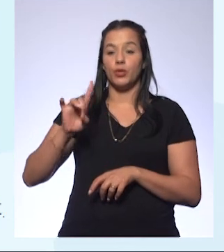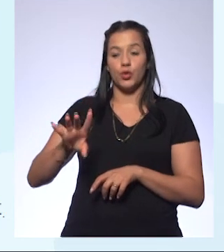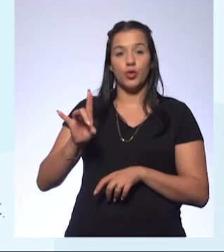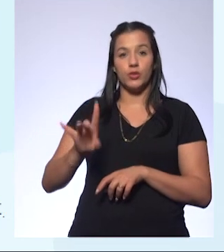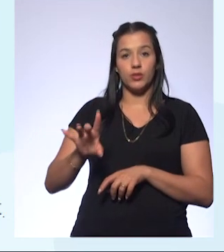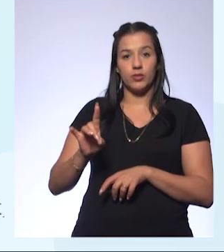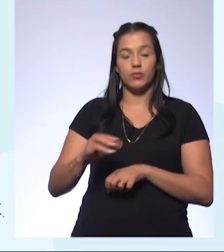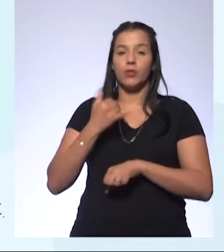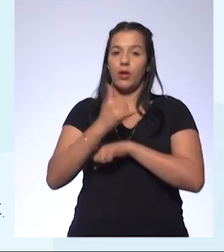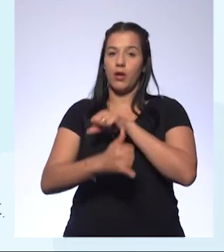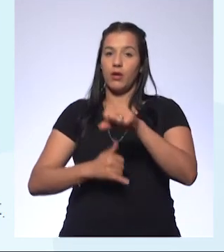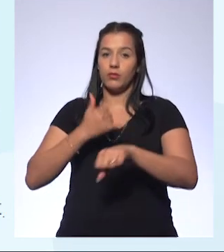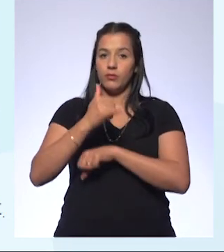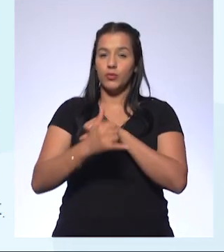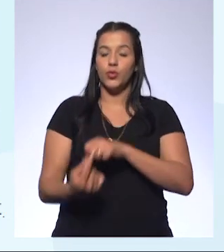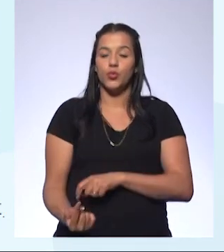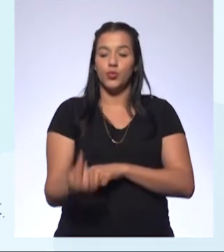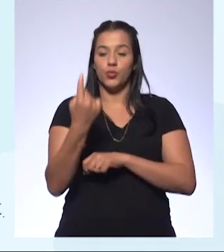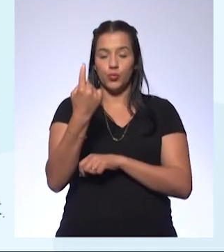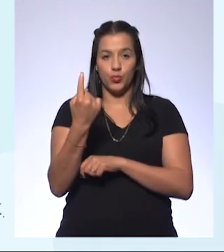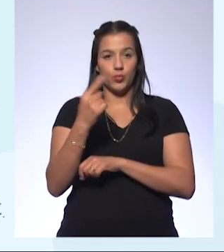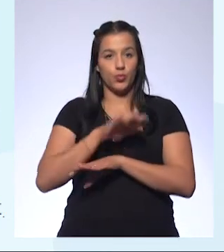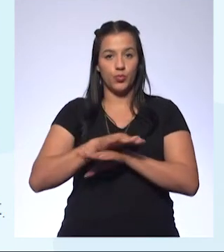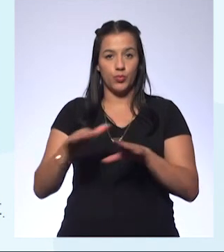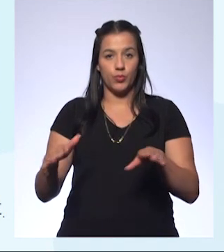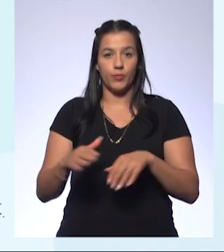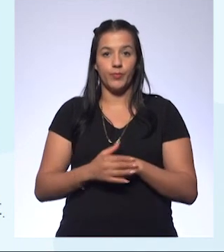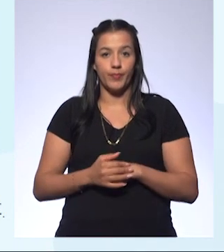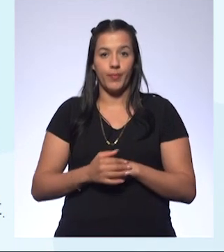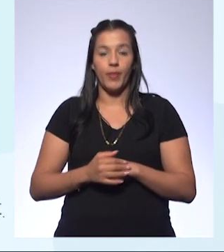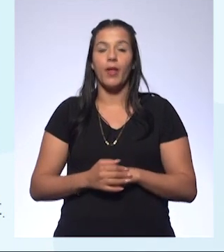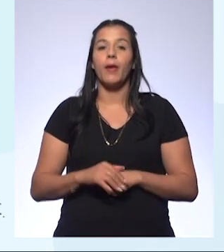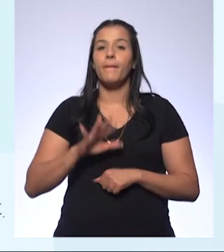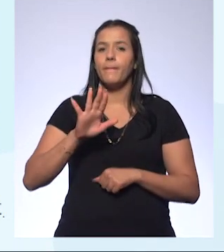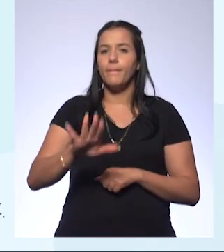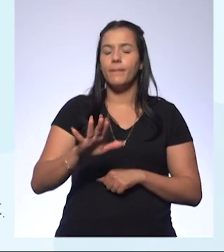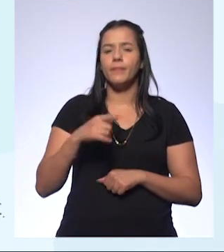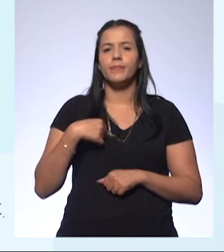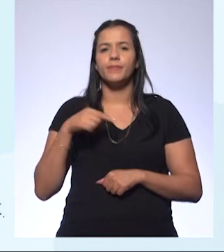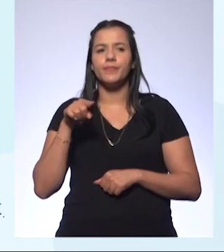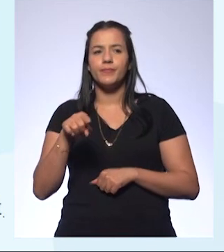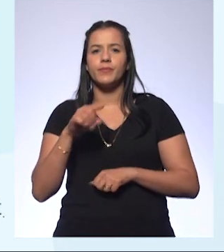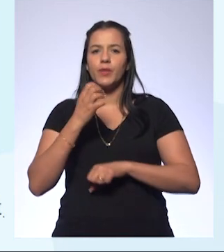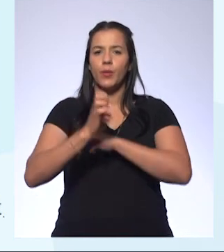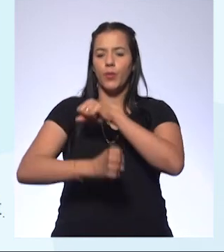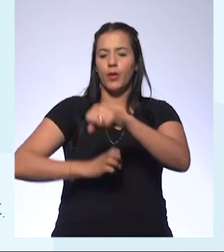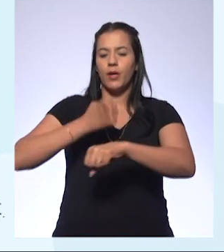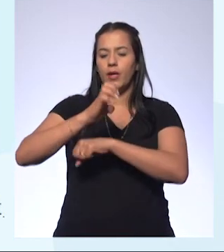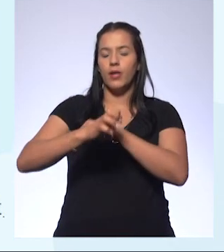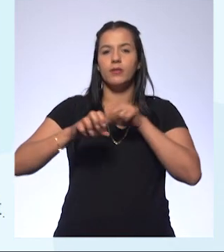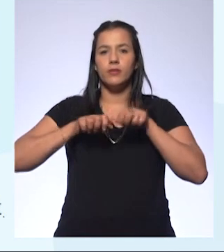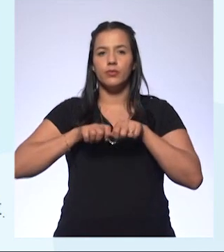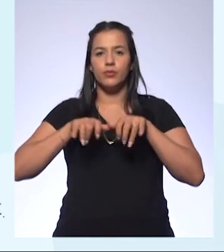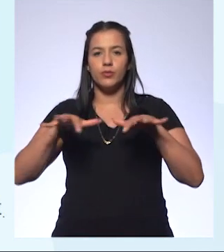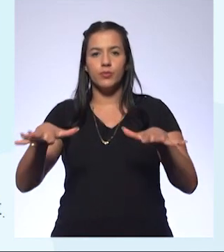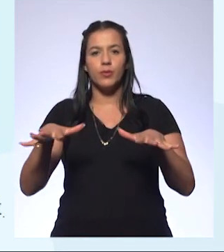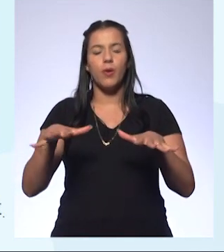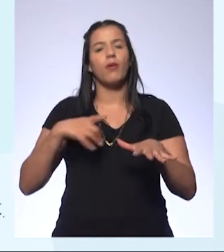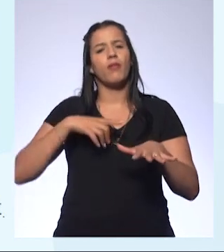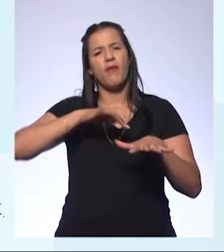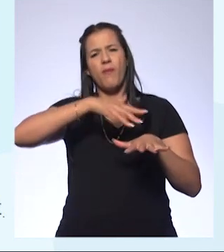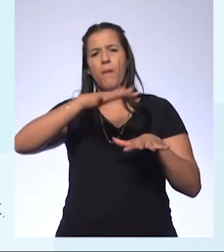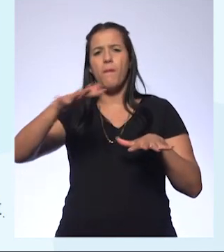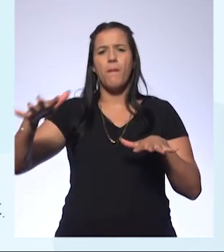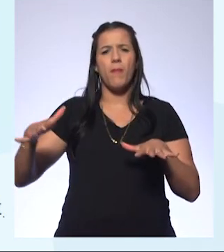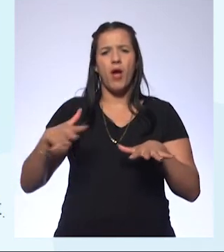somente átomos de um único elemento. Aí os elétrons, a gente diz que eles estão distribuídos como um mar de elétrons. Então, os